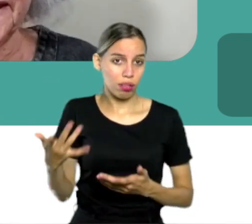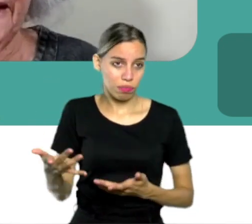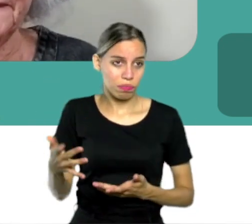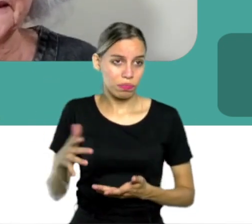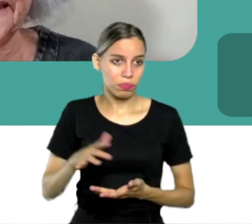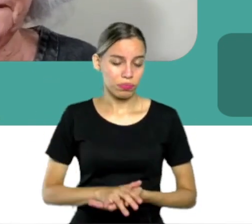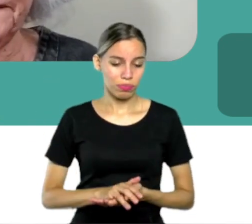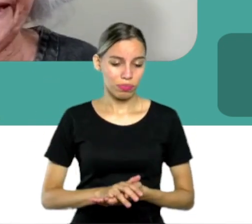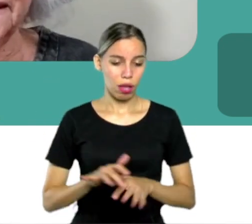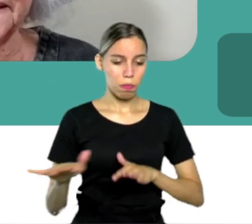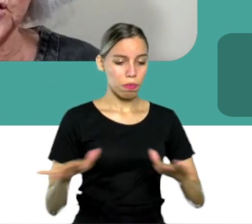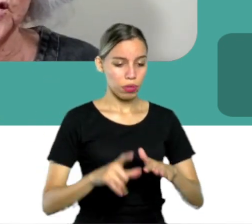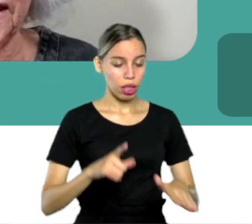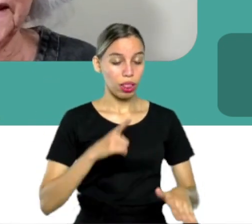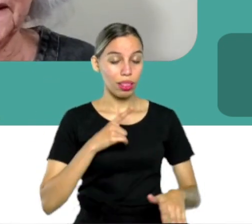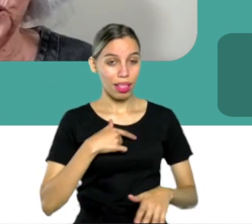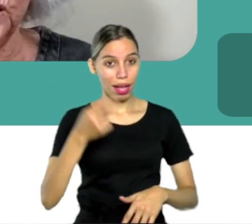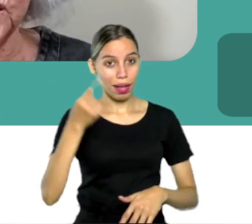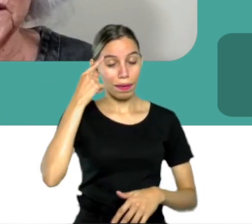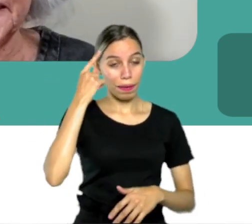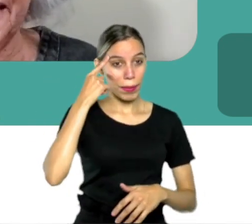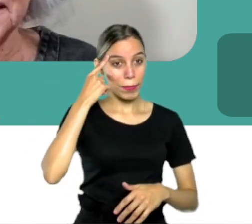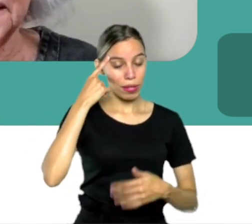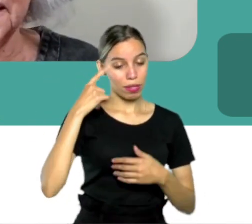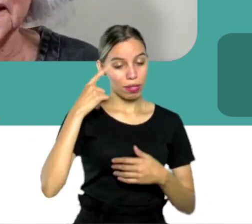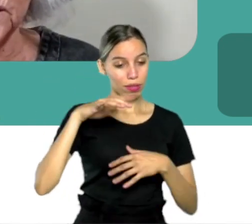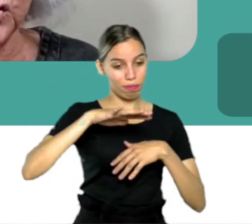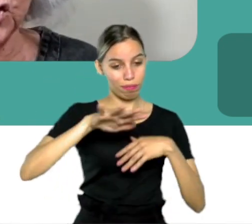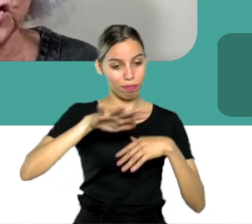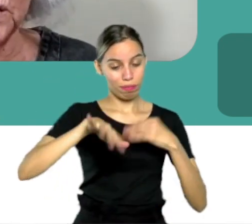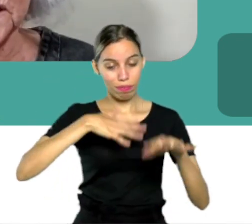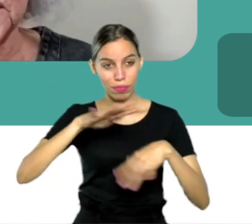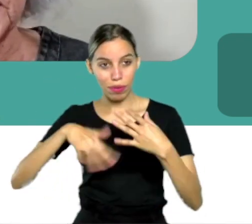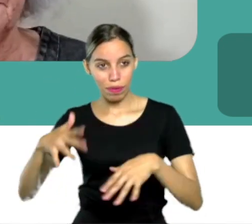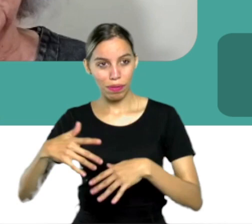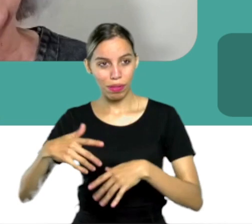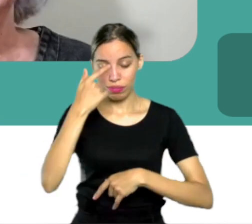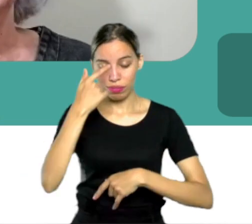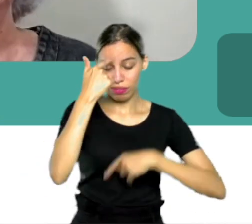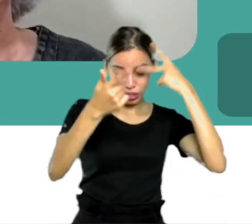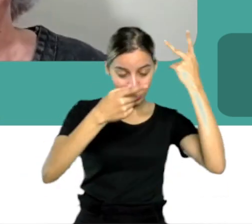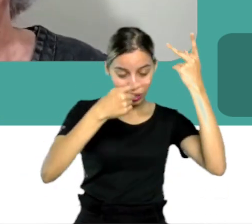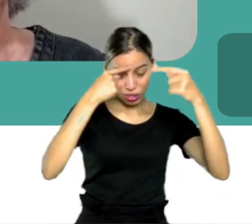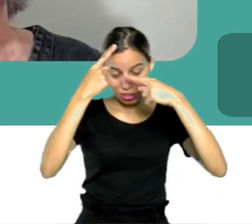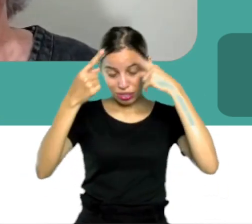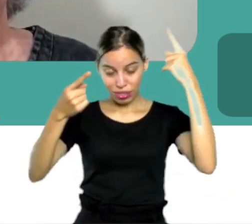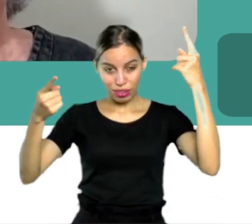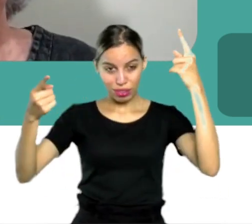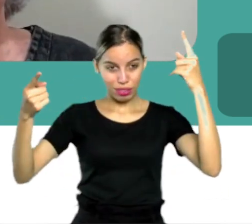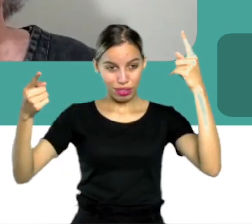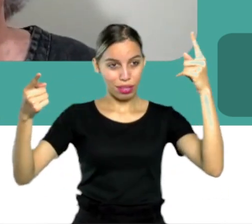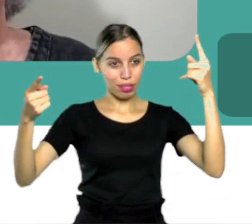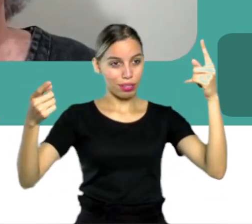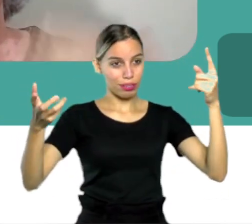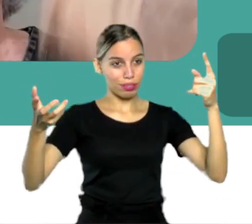Movimento. Tem a cabeça repleta de redemoinhos, ideias que dançam soltas ao sabor do pé de vento.